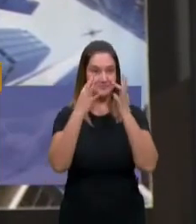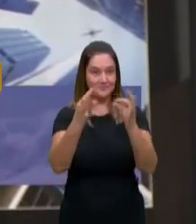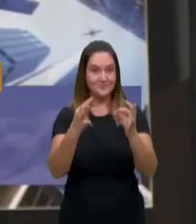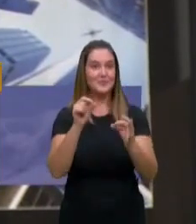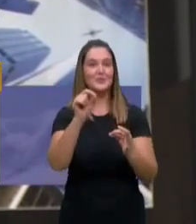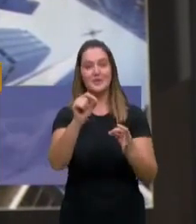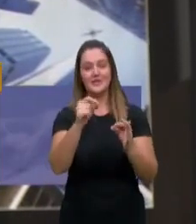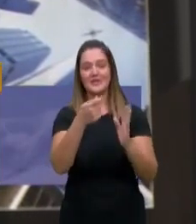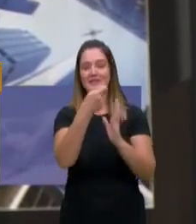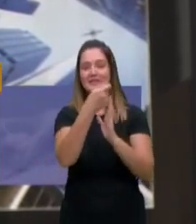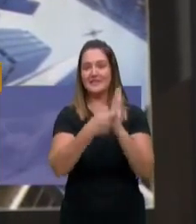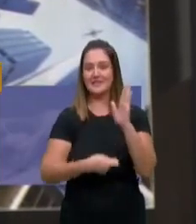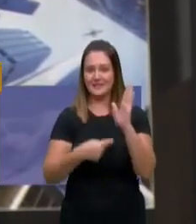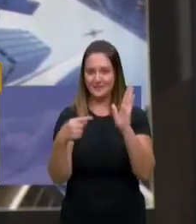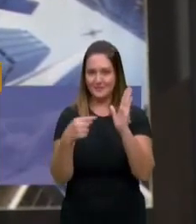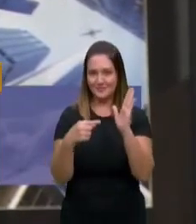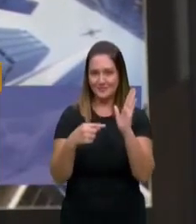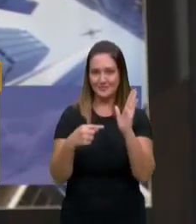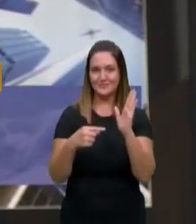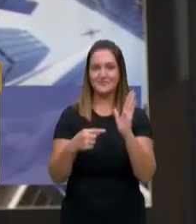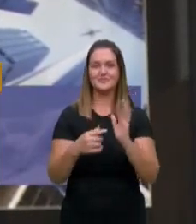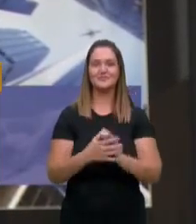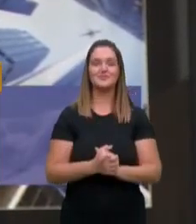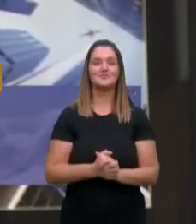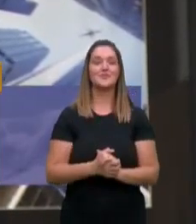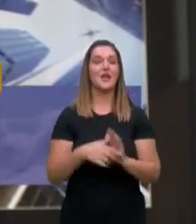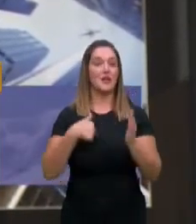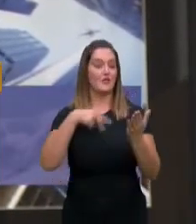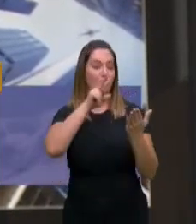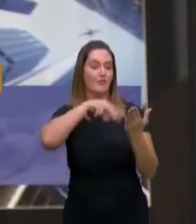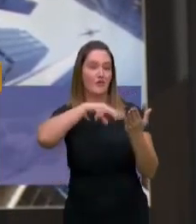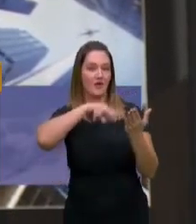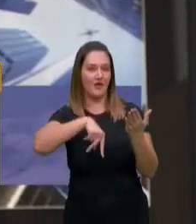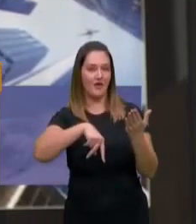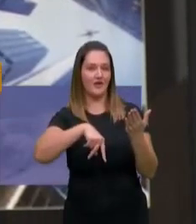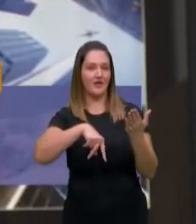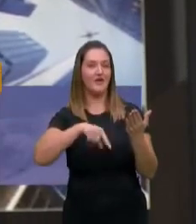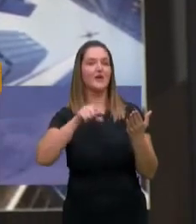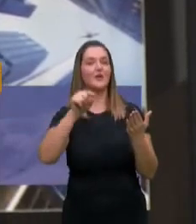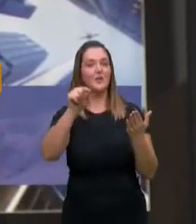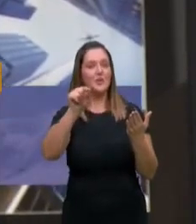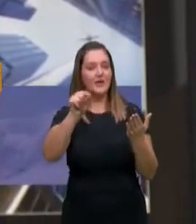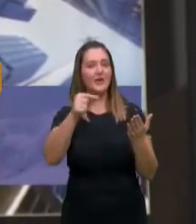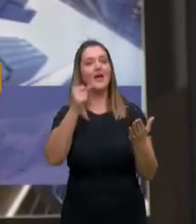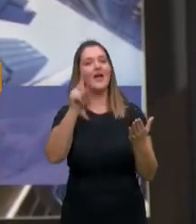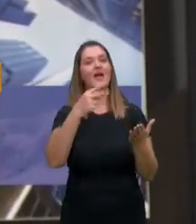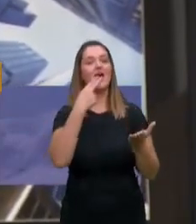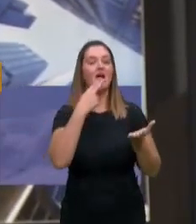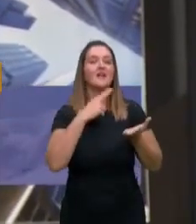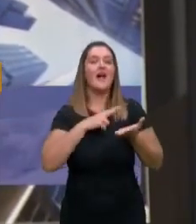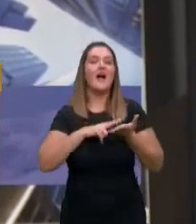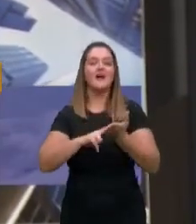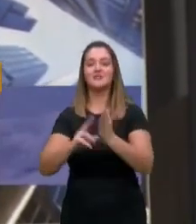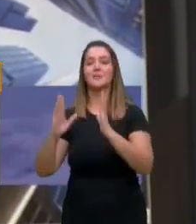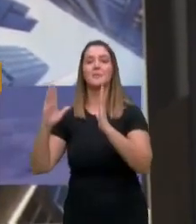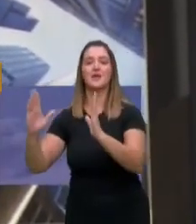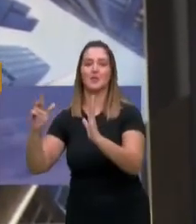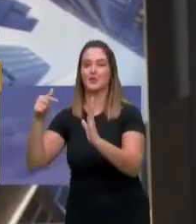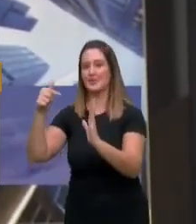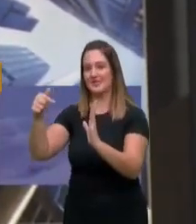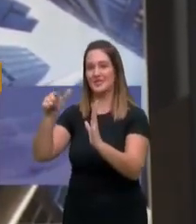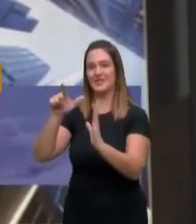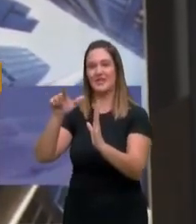Presta atenção nessa daqui. Olha só, o que eu vou ler faz parte da carta à